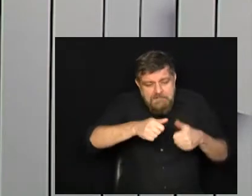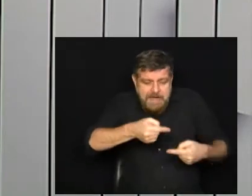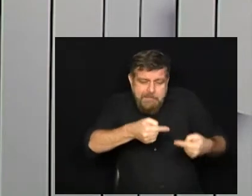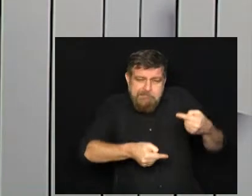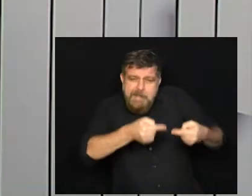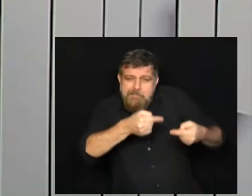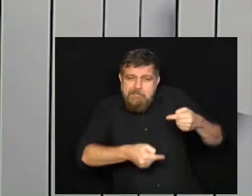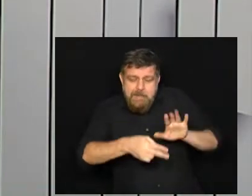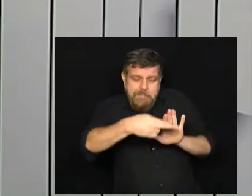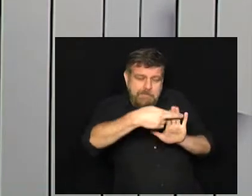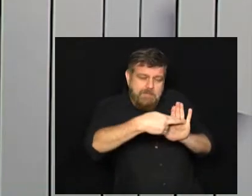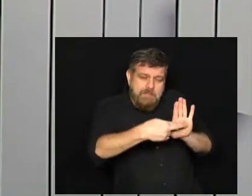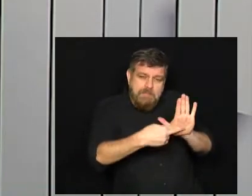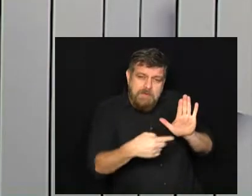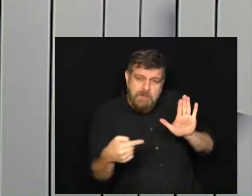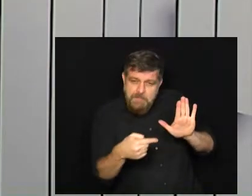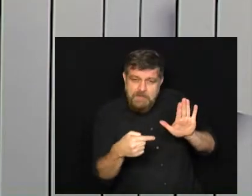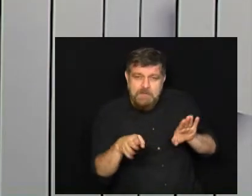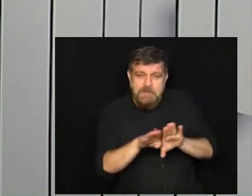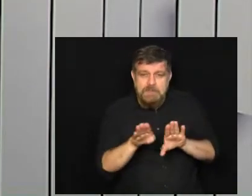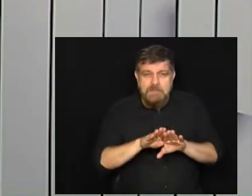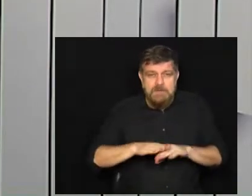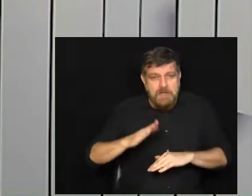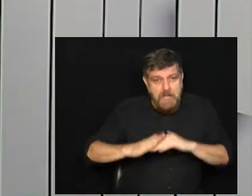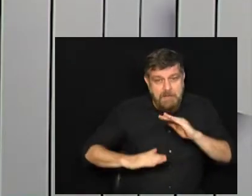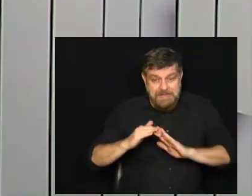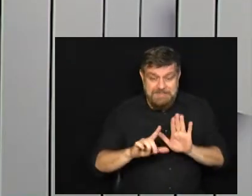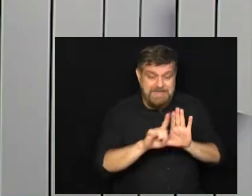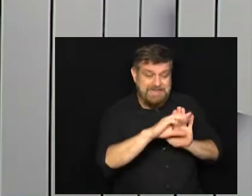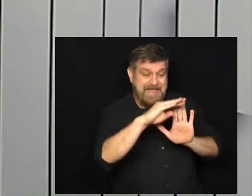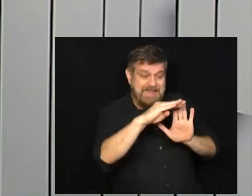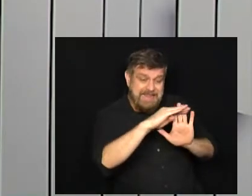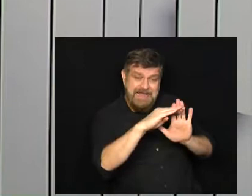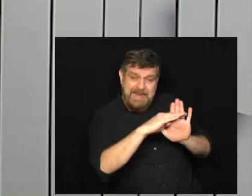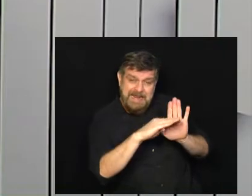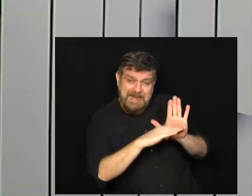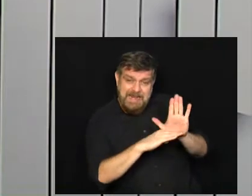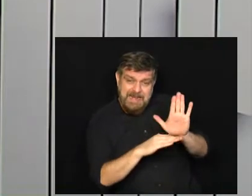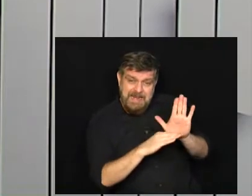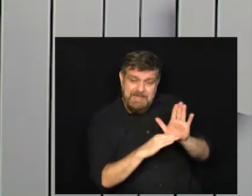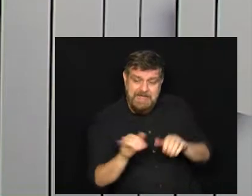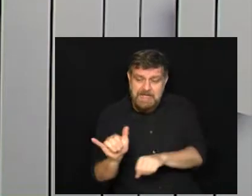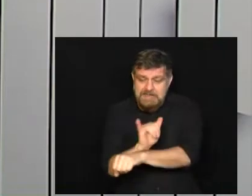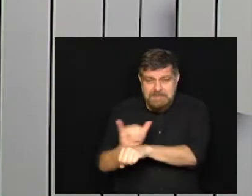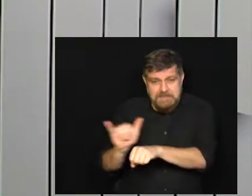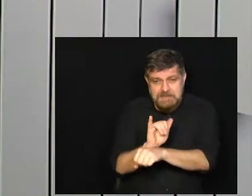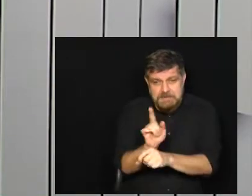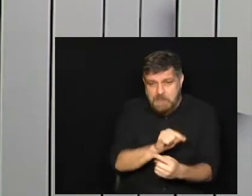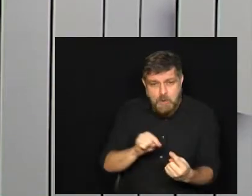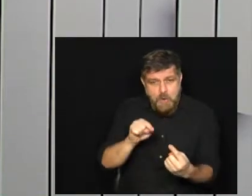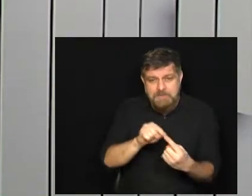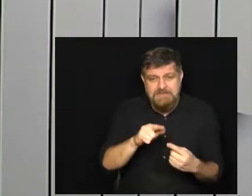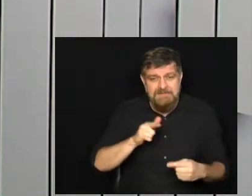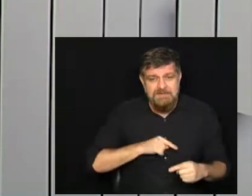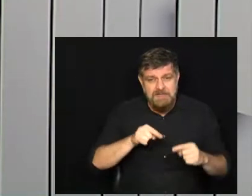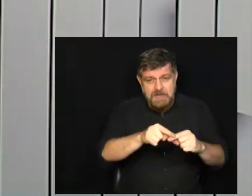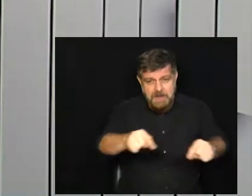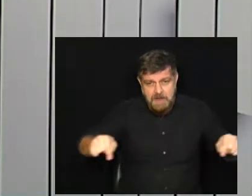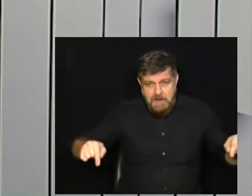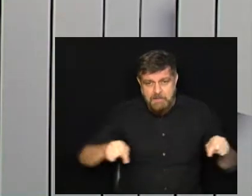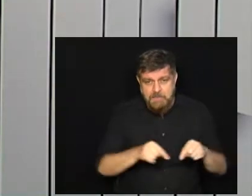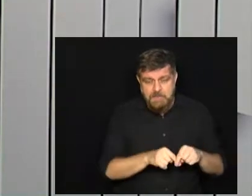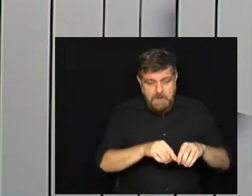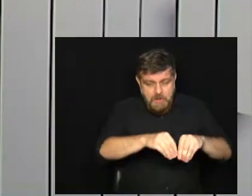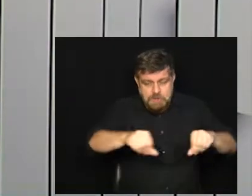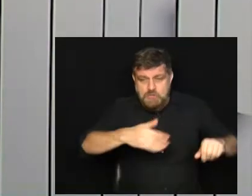a normatização, a atualização da legislação e procedimento relativo à permissão e concessão